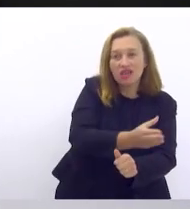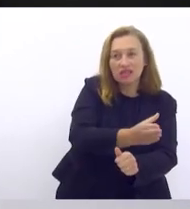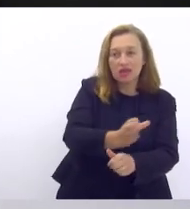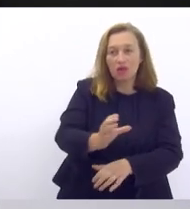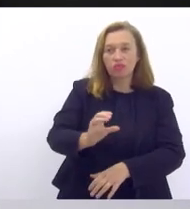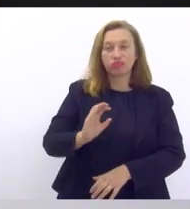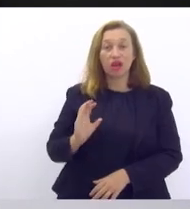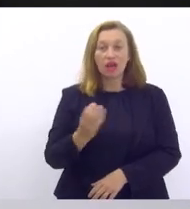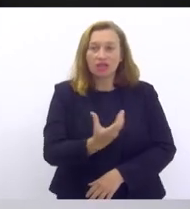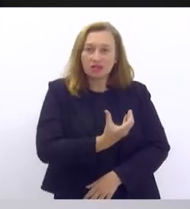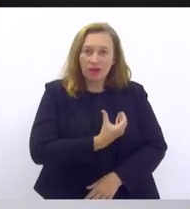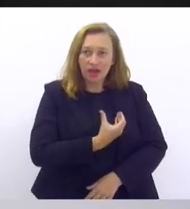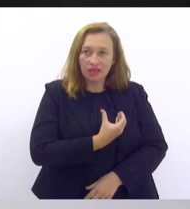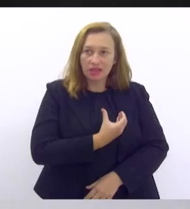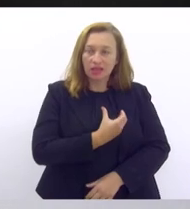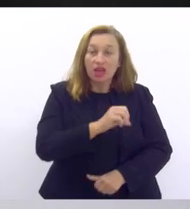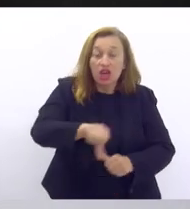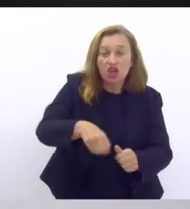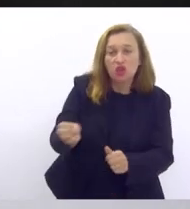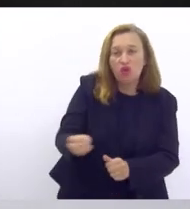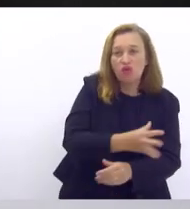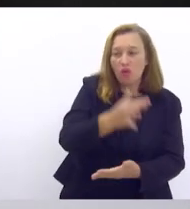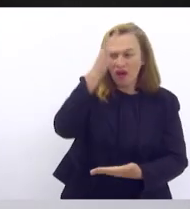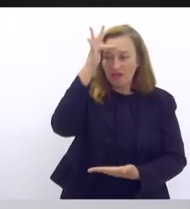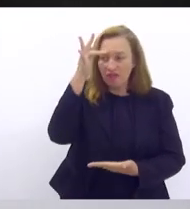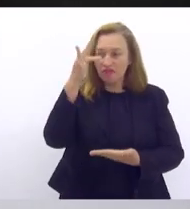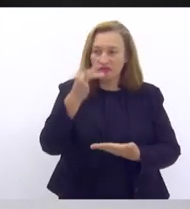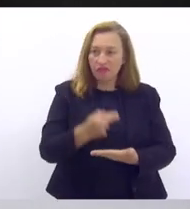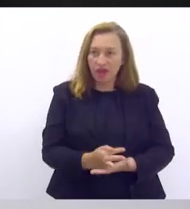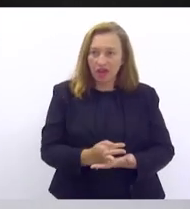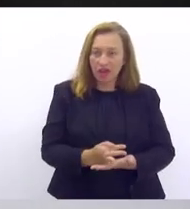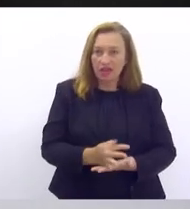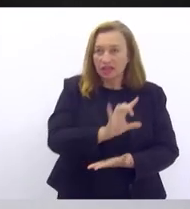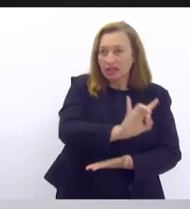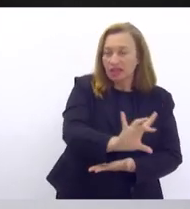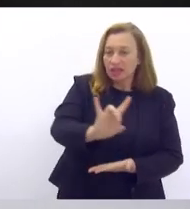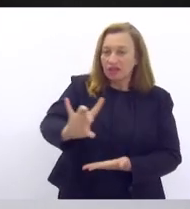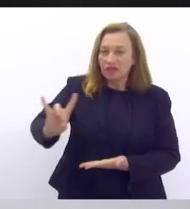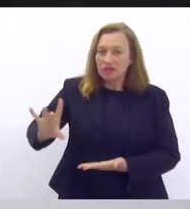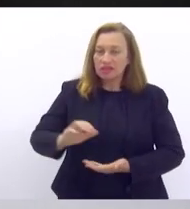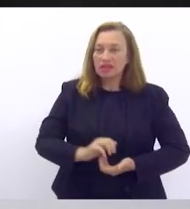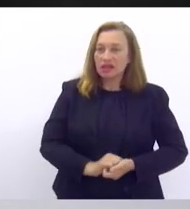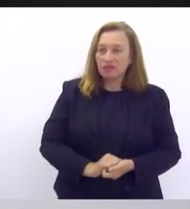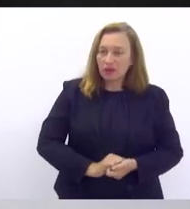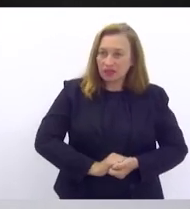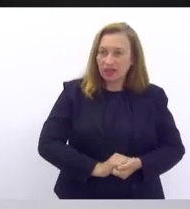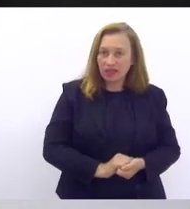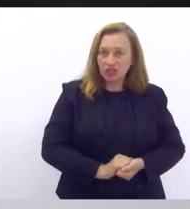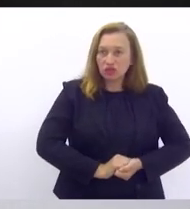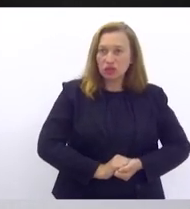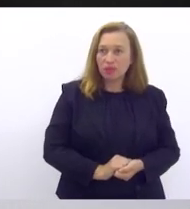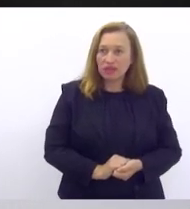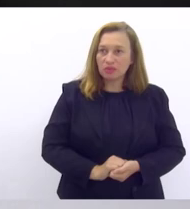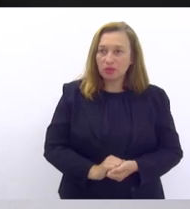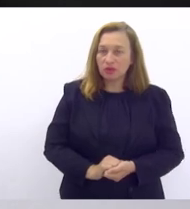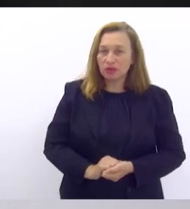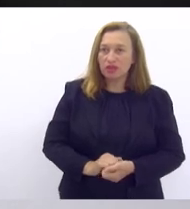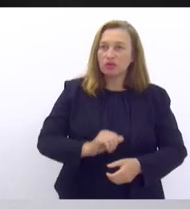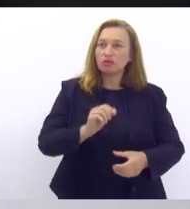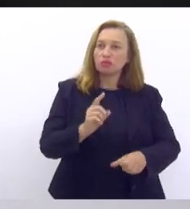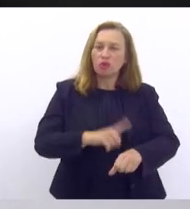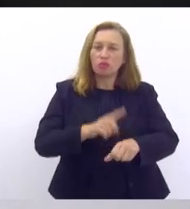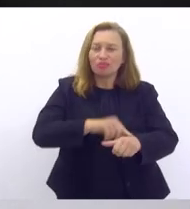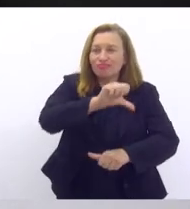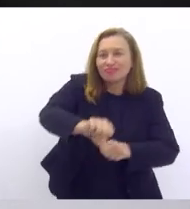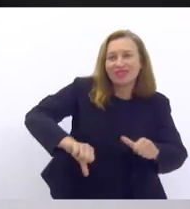de muitos, e hoje se consolida cada vez mais como um movimento de transformação